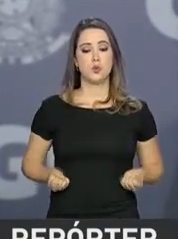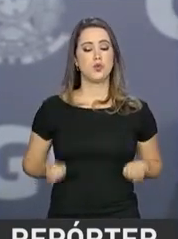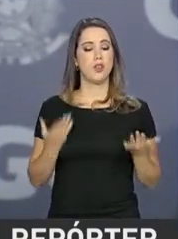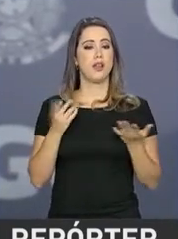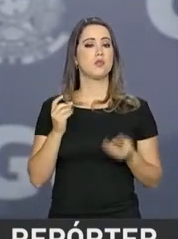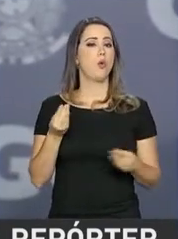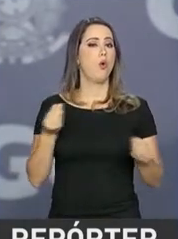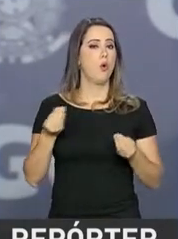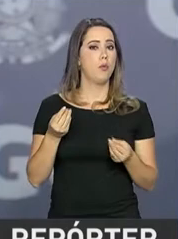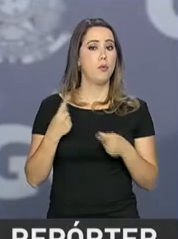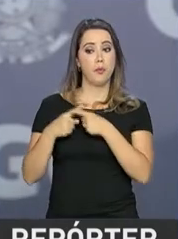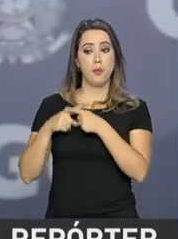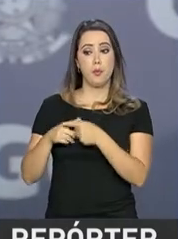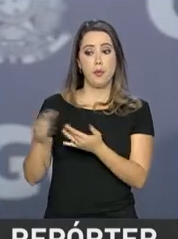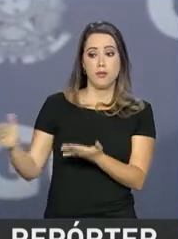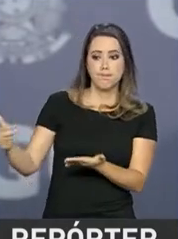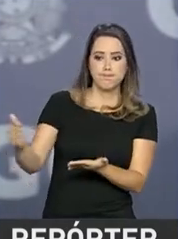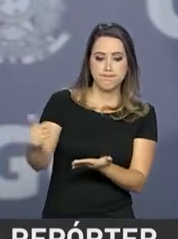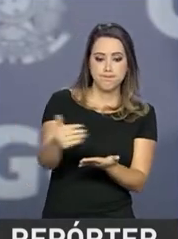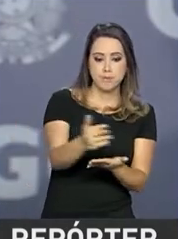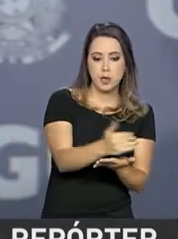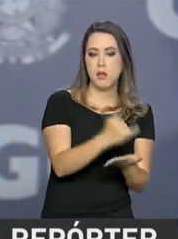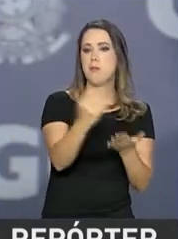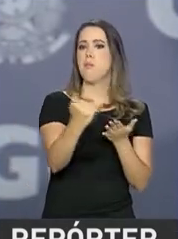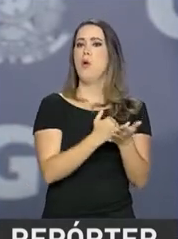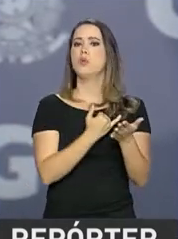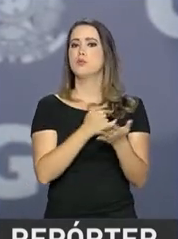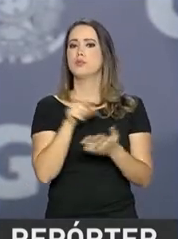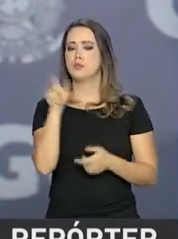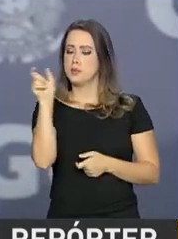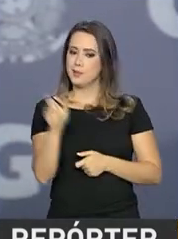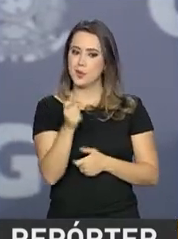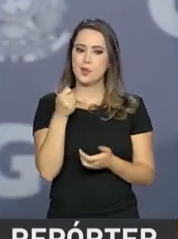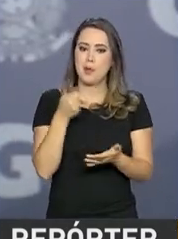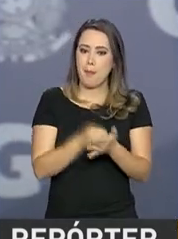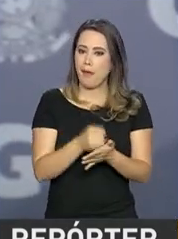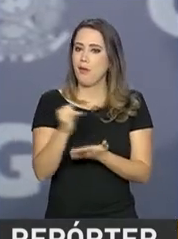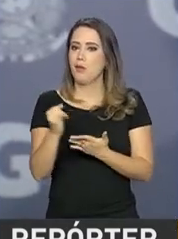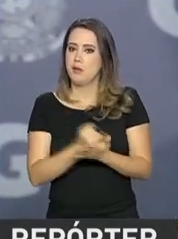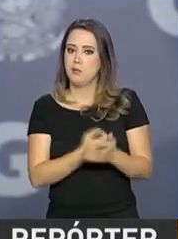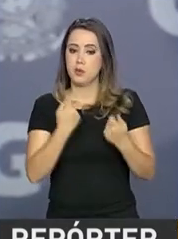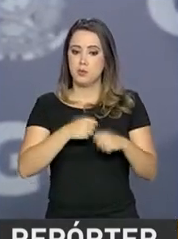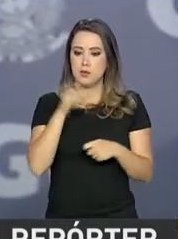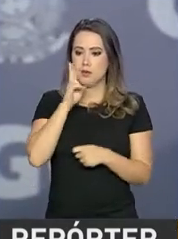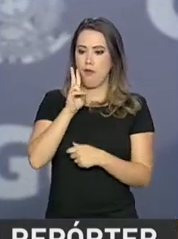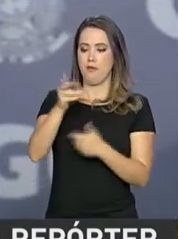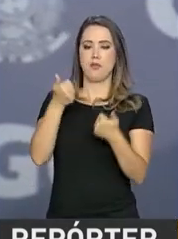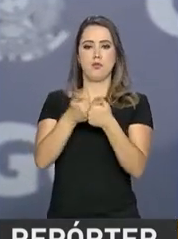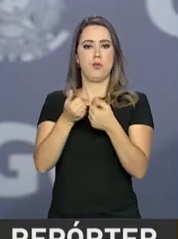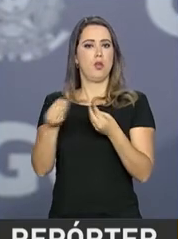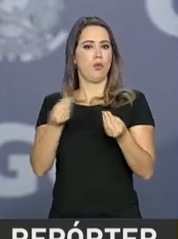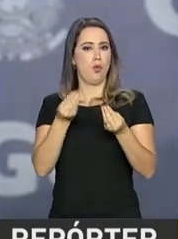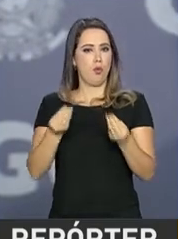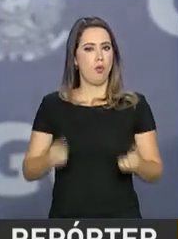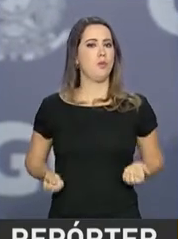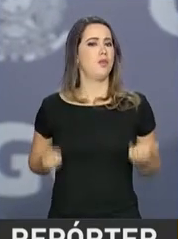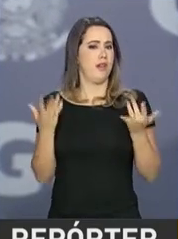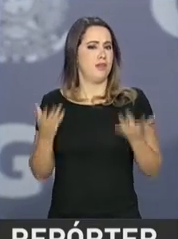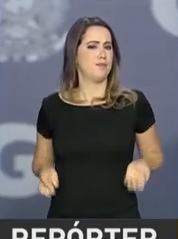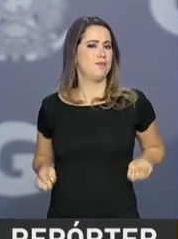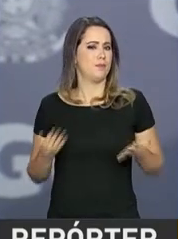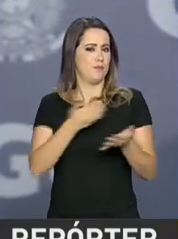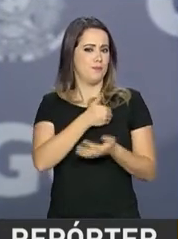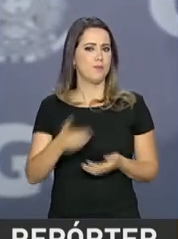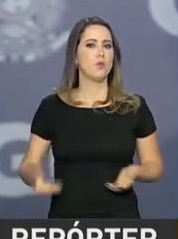paga então nós temos que acompanhar esses recursos para que eles não sejam utilizados ea ferrari ea transparência é uma